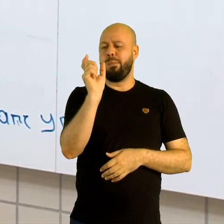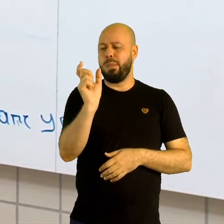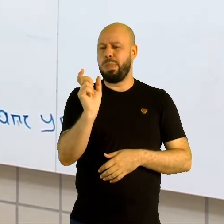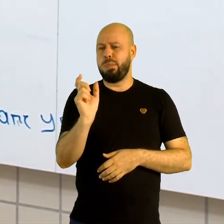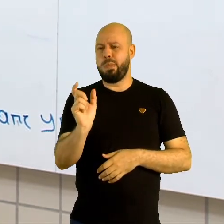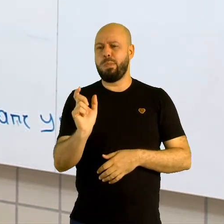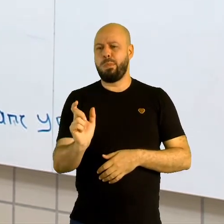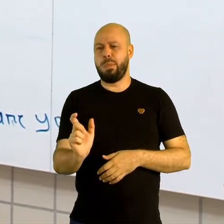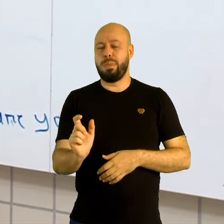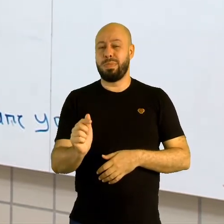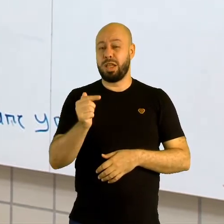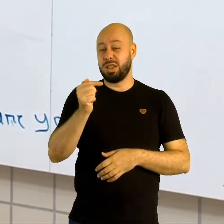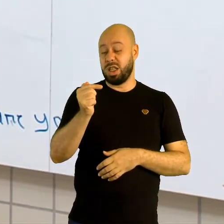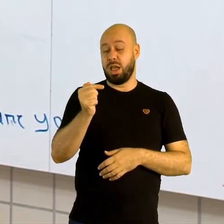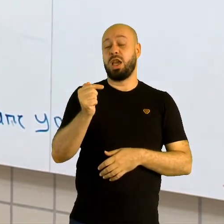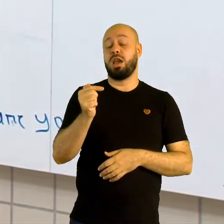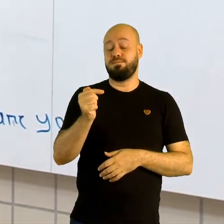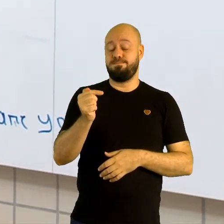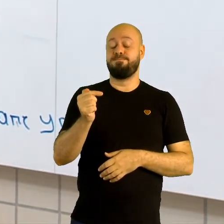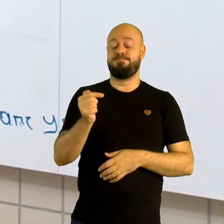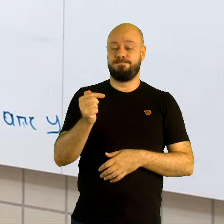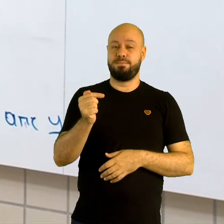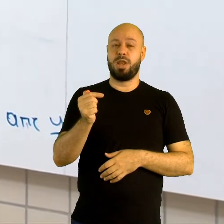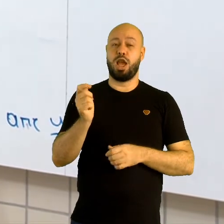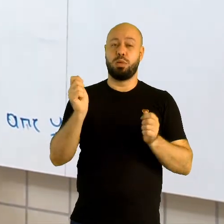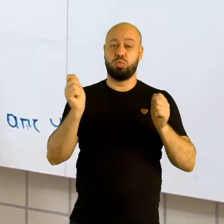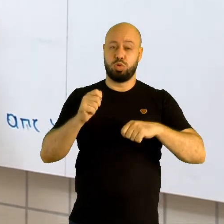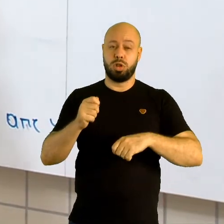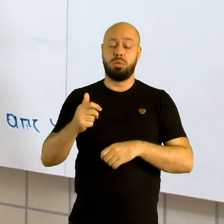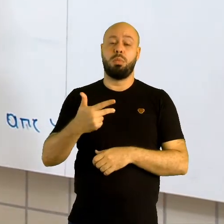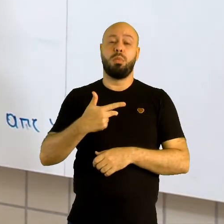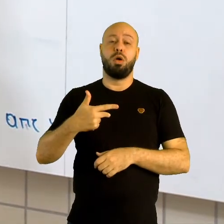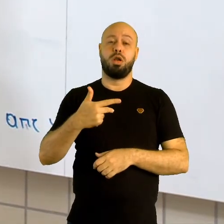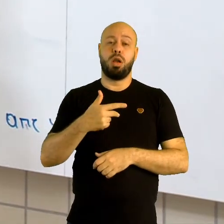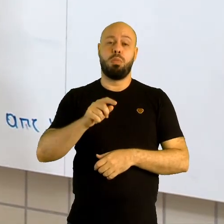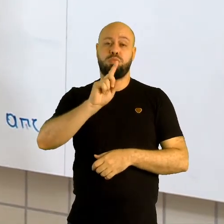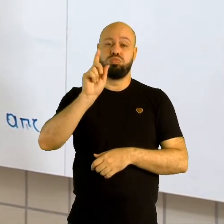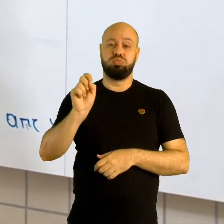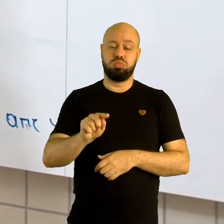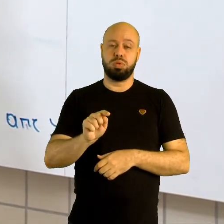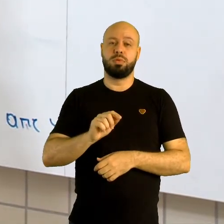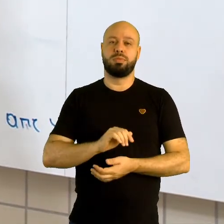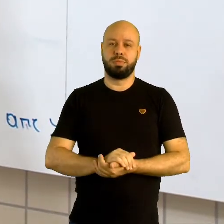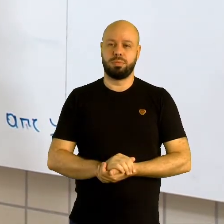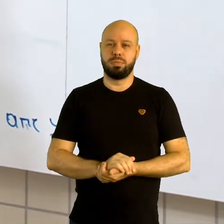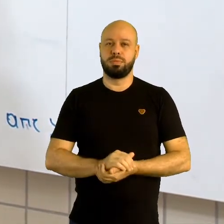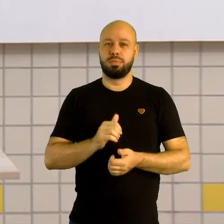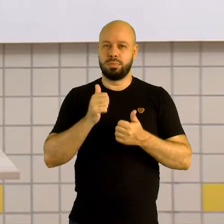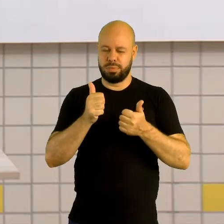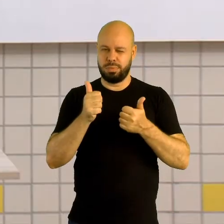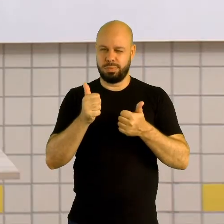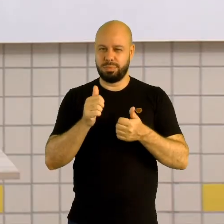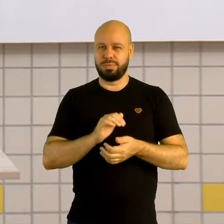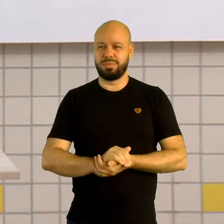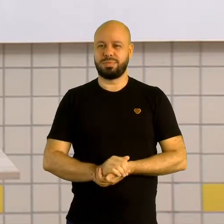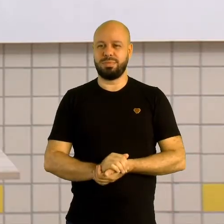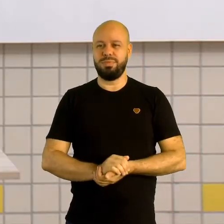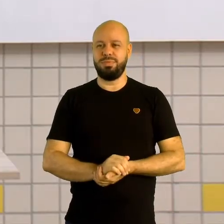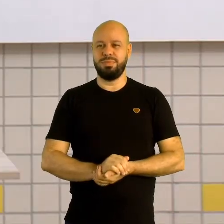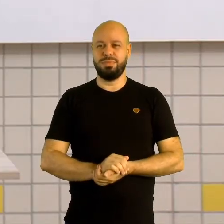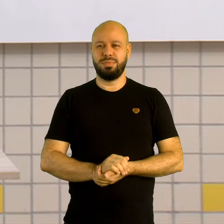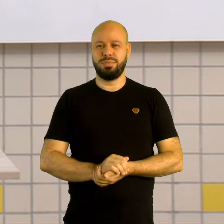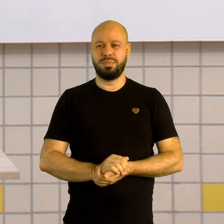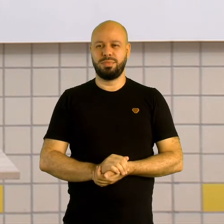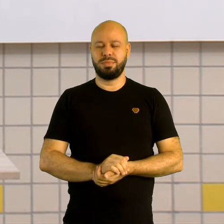da sétima palavra do WH Questions, alright? Então,